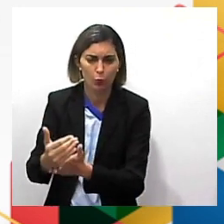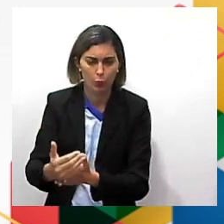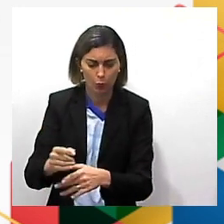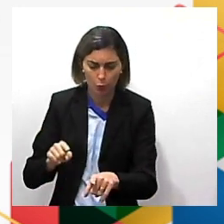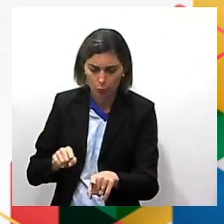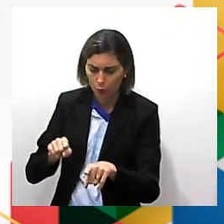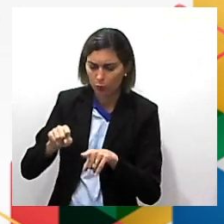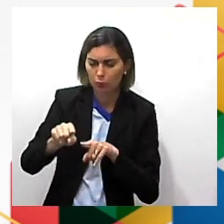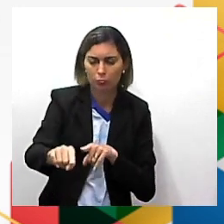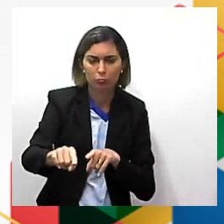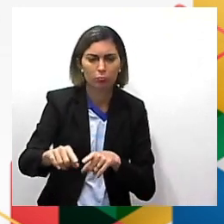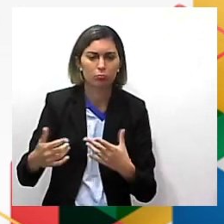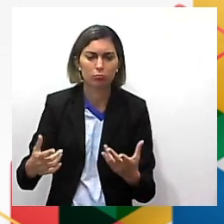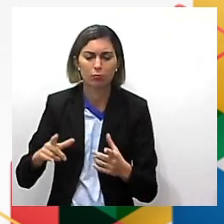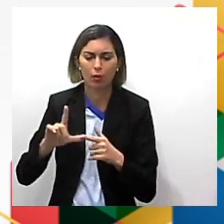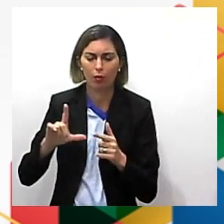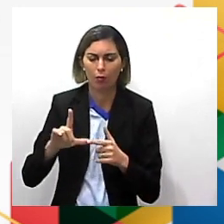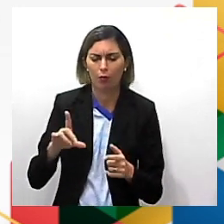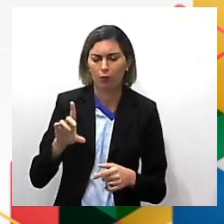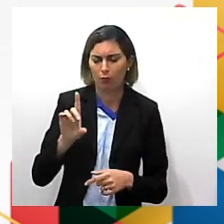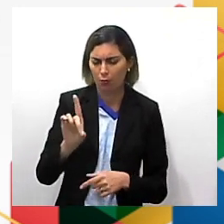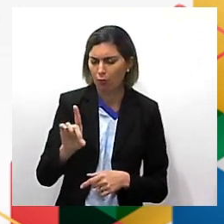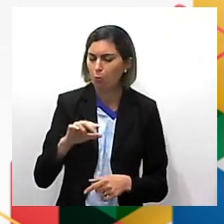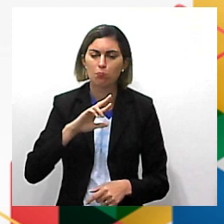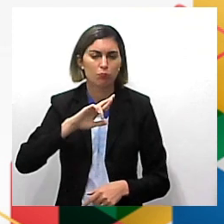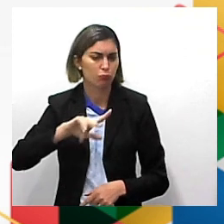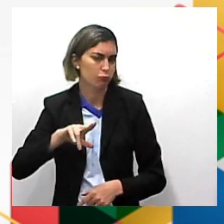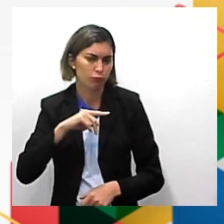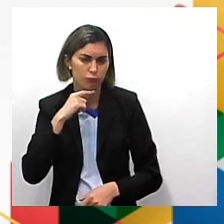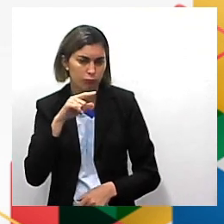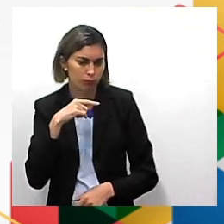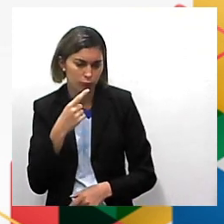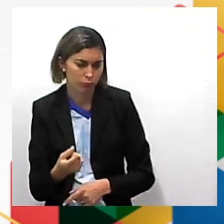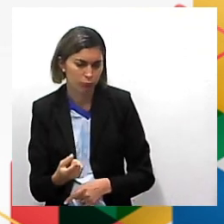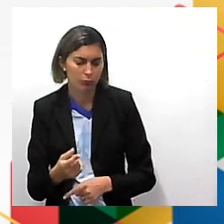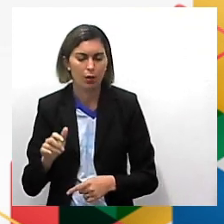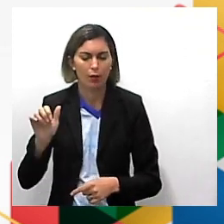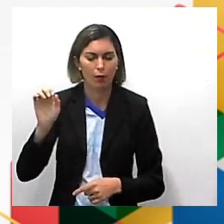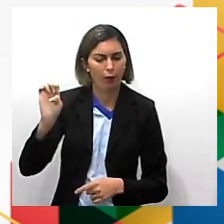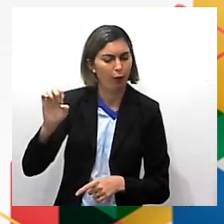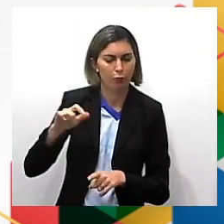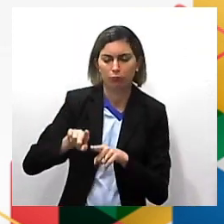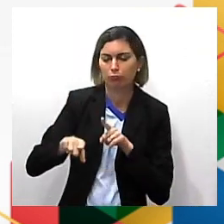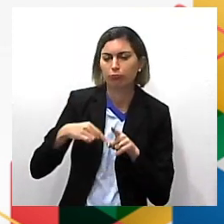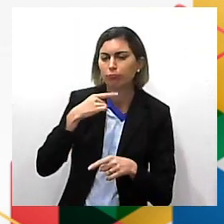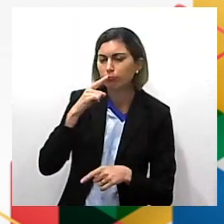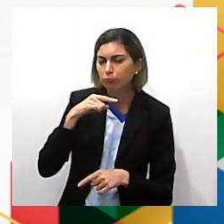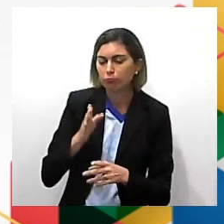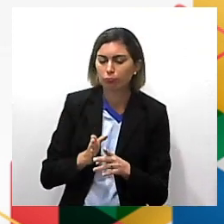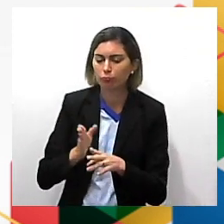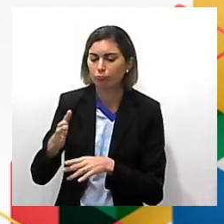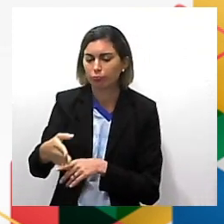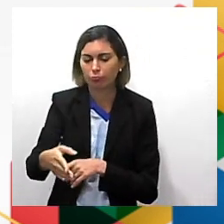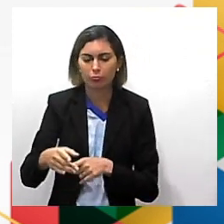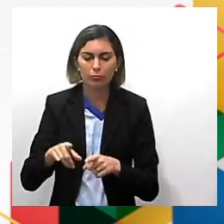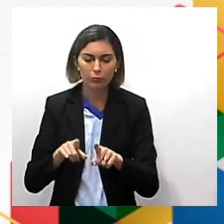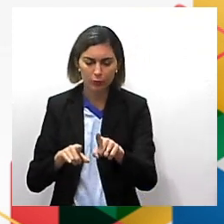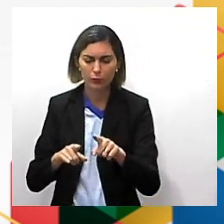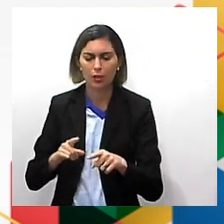Luizinho, olha, na letra D não acontece ultrapassagem, na letra E não acontece ultrapassagem.